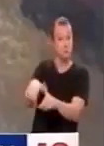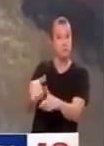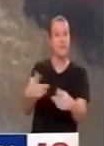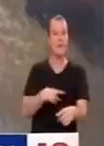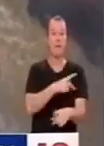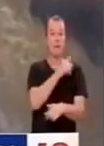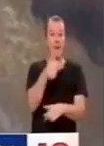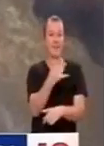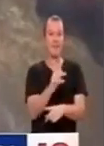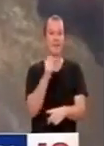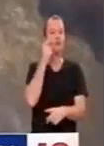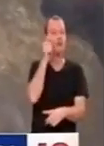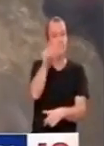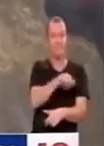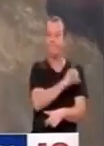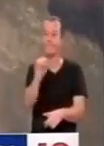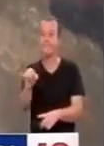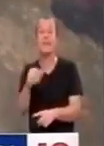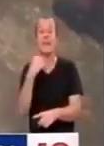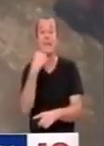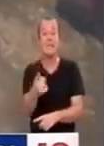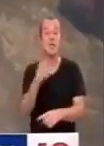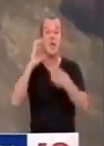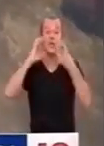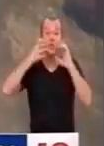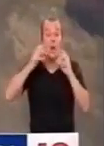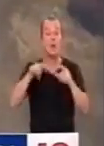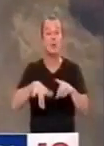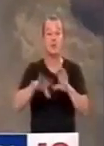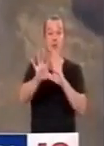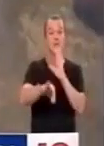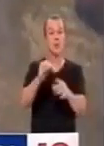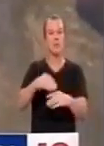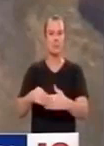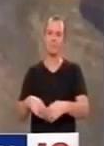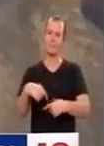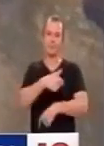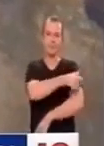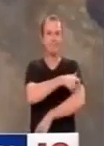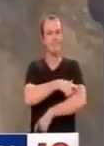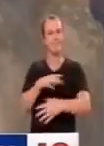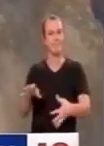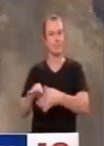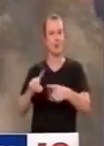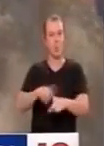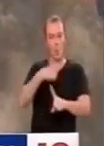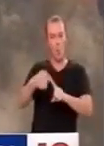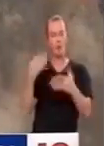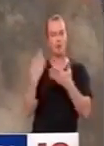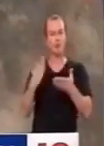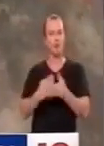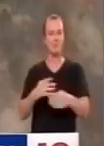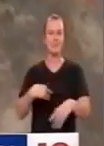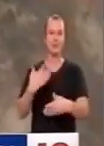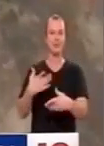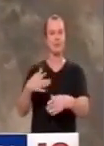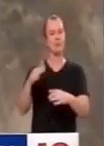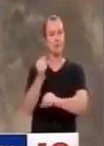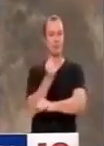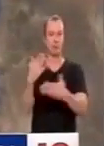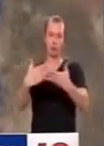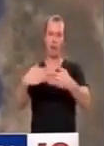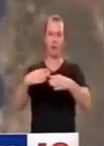correspondente da TVI em Bruxelas, explica que Soares foi escolhido como patrono do ano escolar no prestigiado Colégio da Europa,